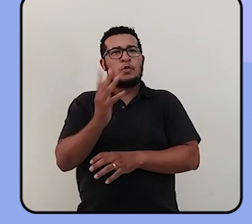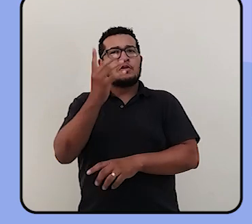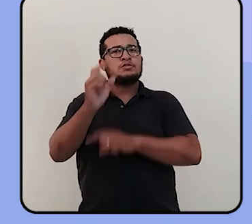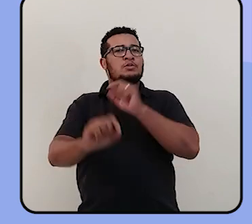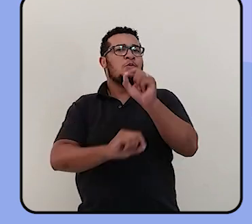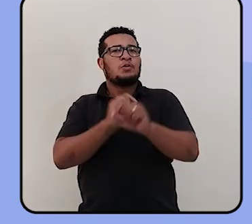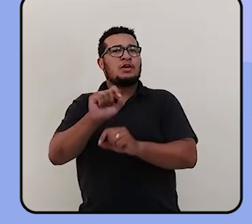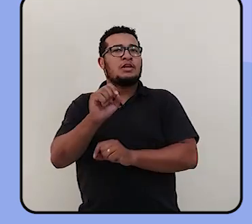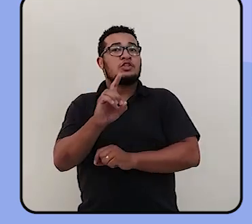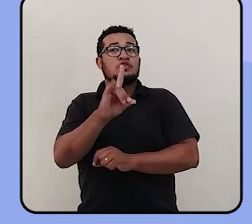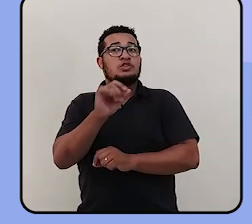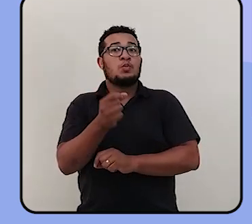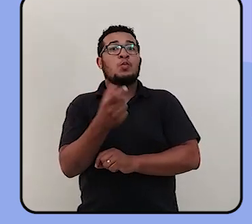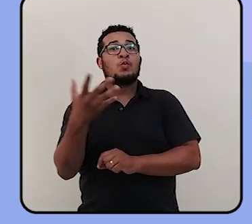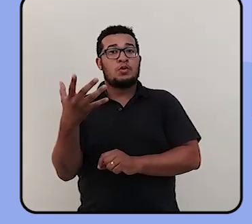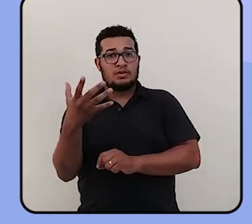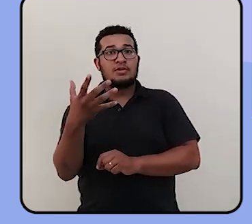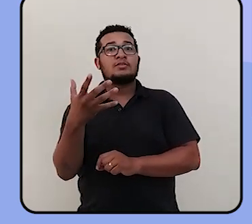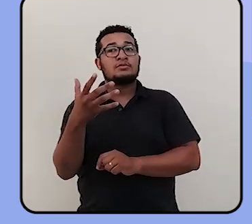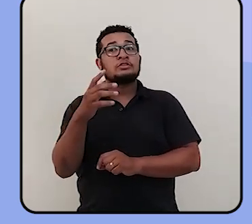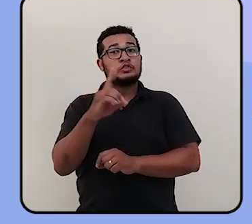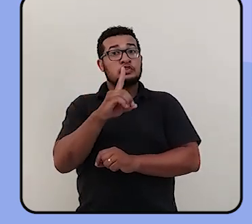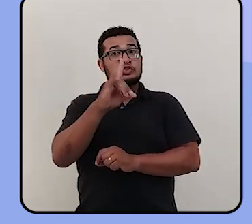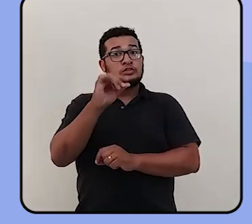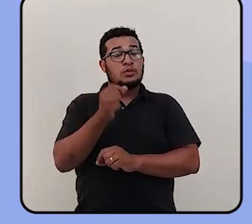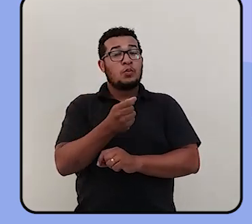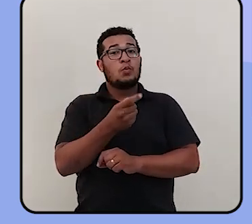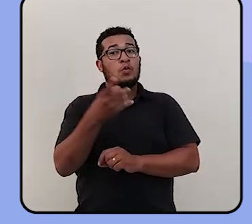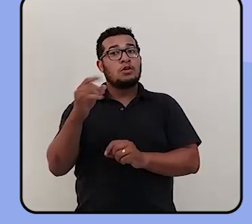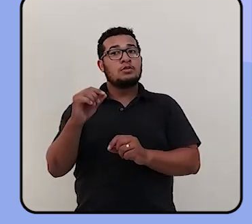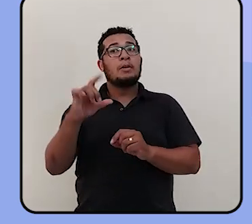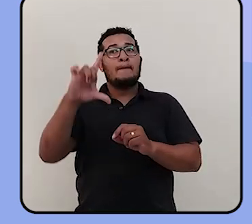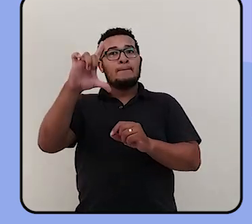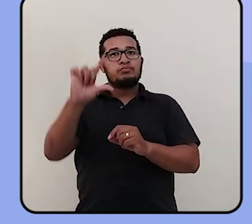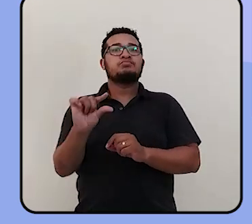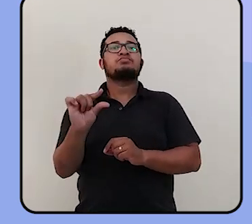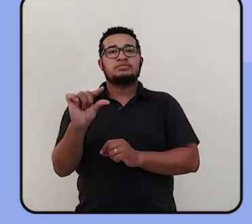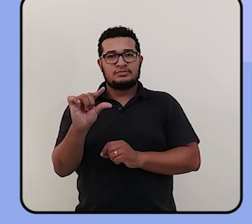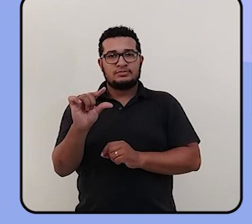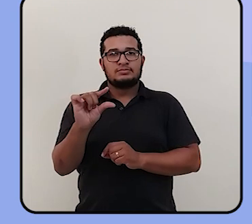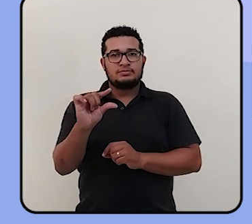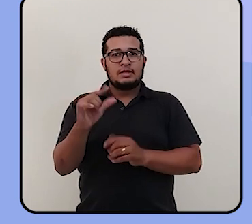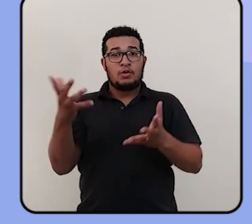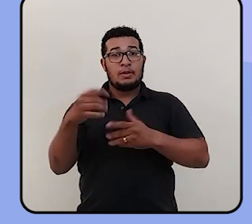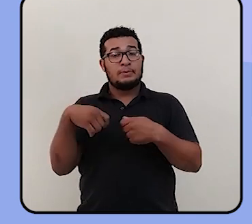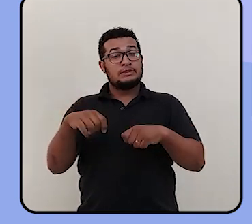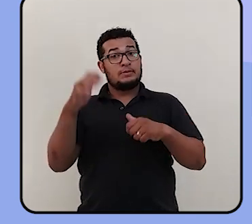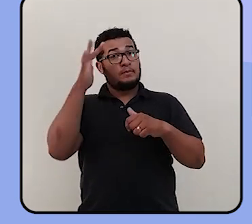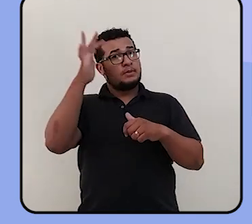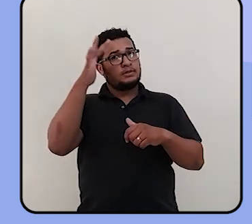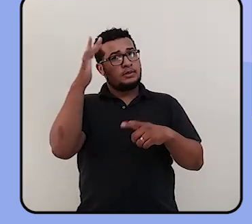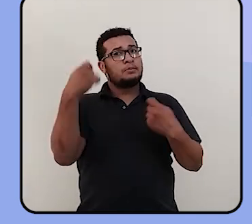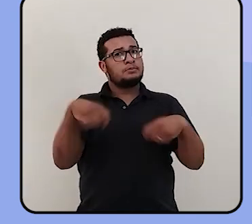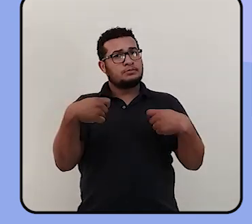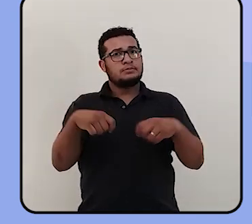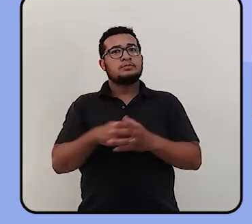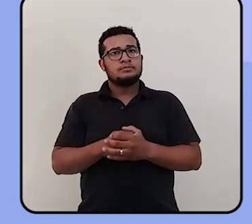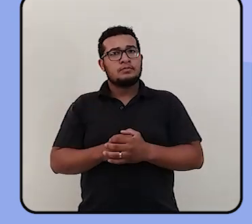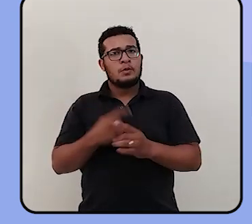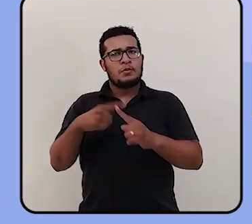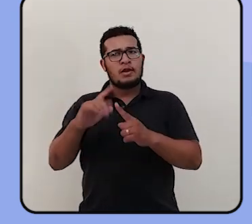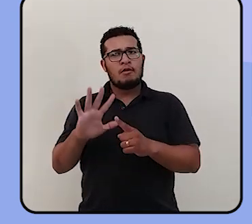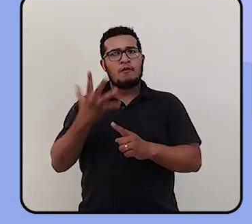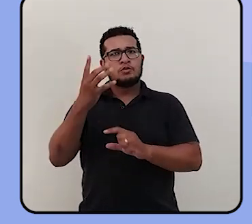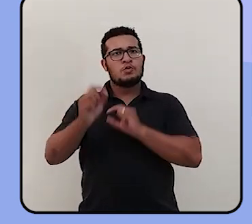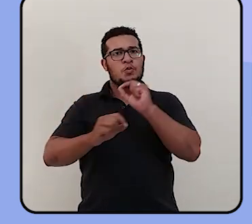com essa quantidade de tempo, hein? A quantidade diminuiu. E agora você tem que pensar um pouco, hein? O